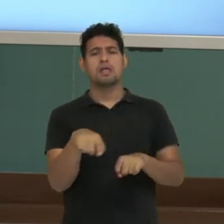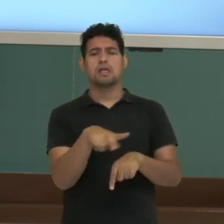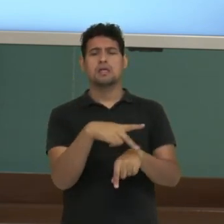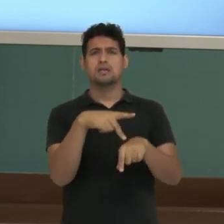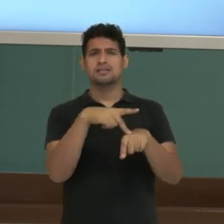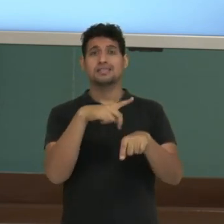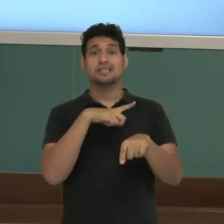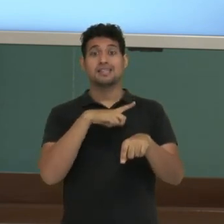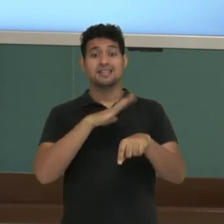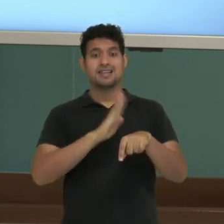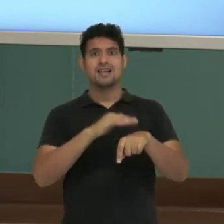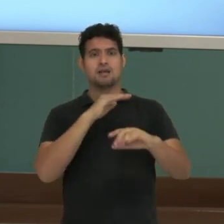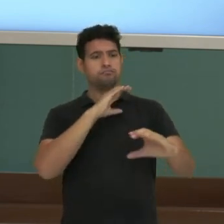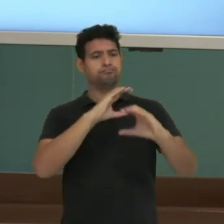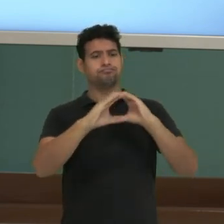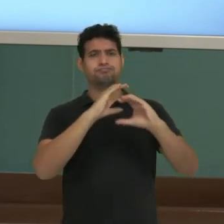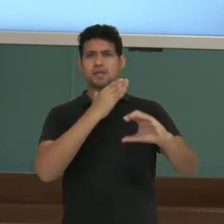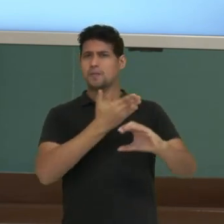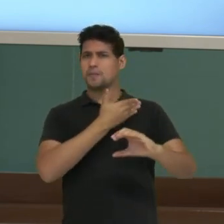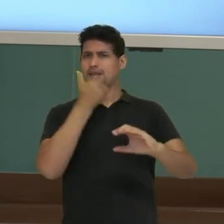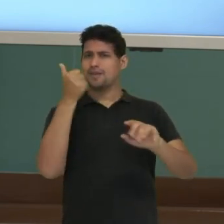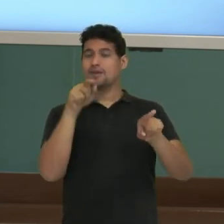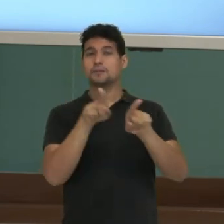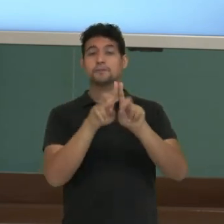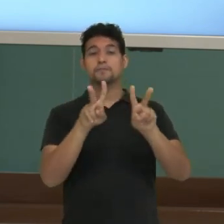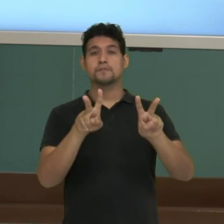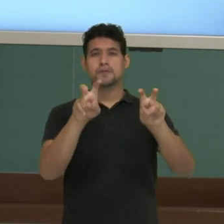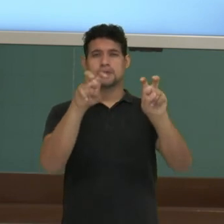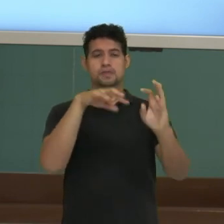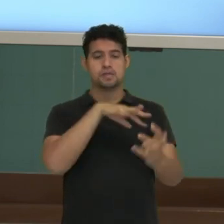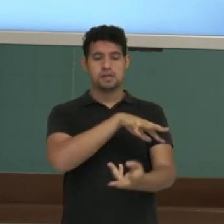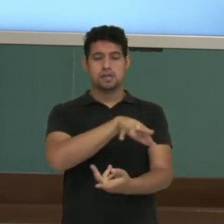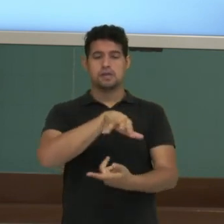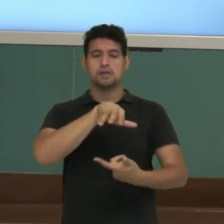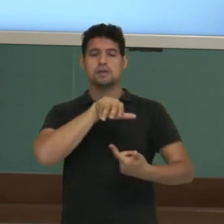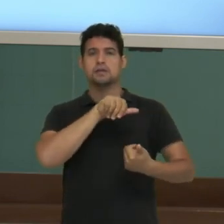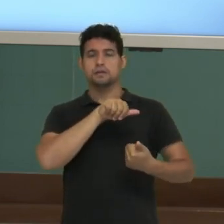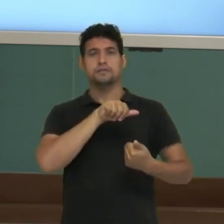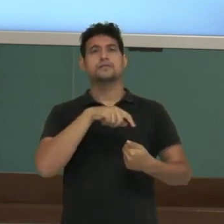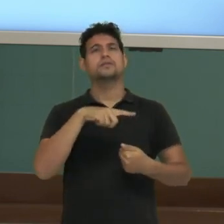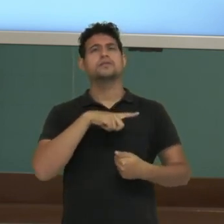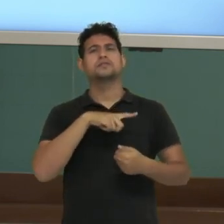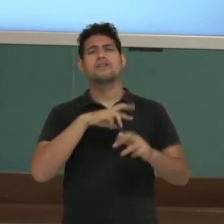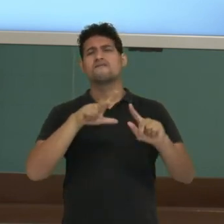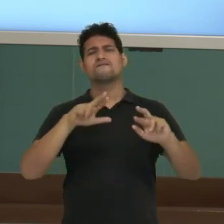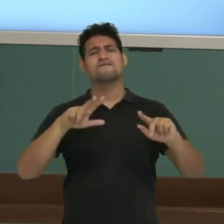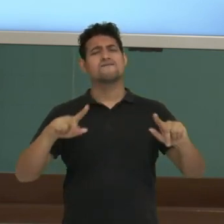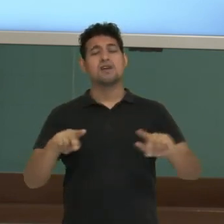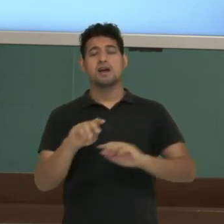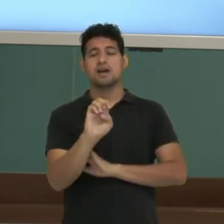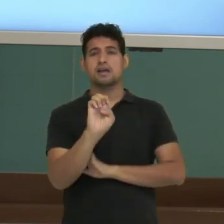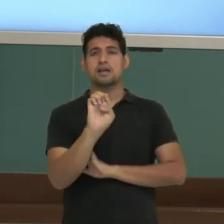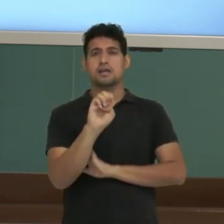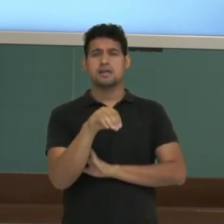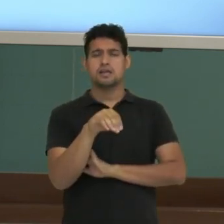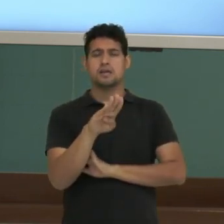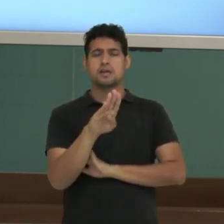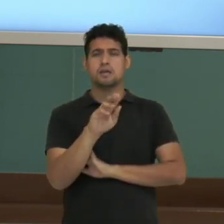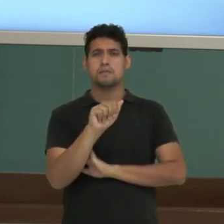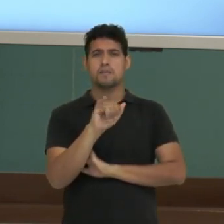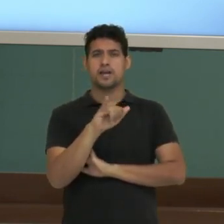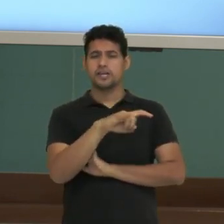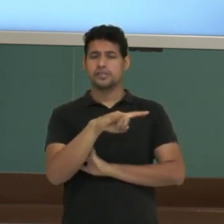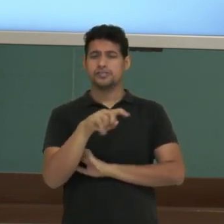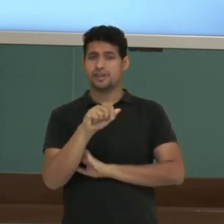que tem uma maior comunicabilidade em termos mundiais. Nós temos muitas embaixadas em quase todos os países